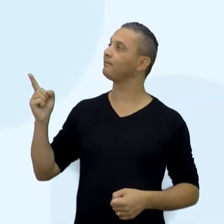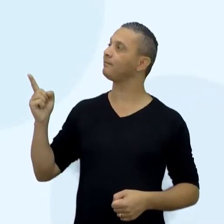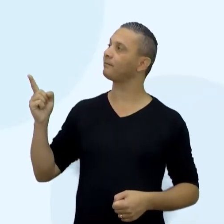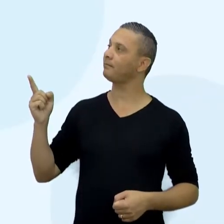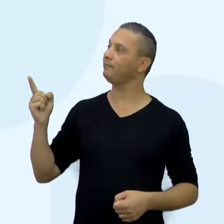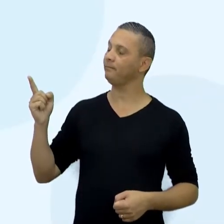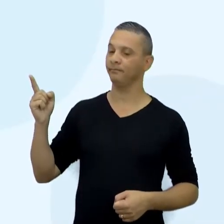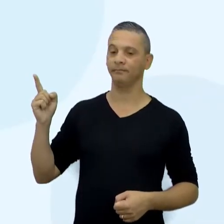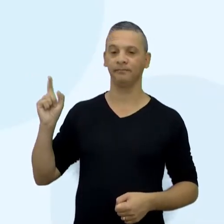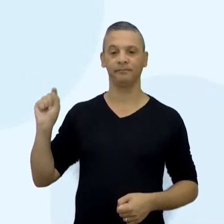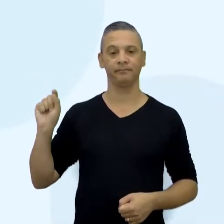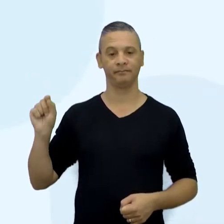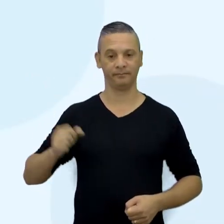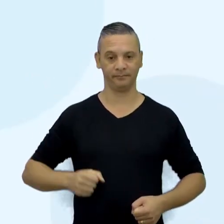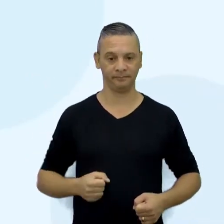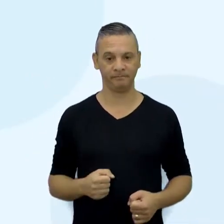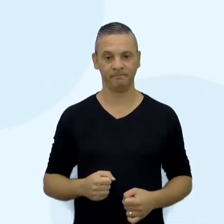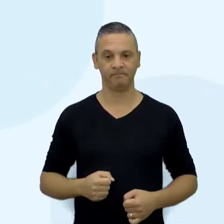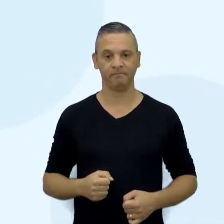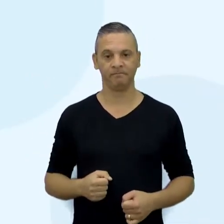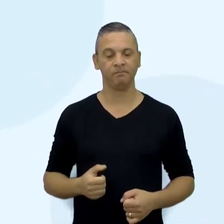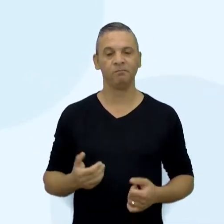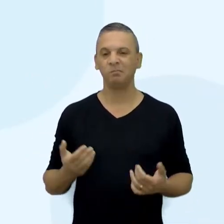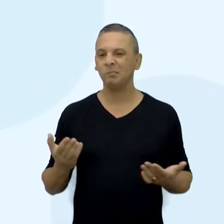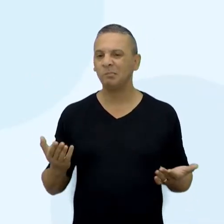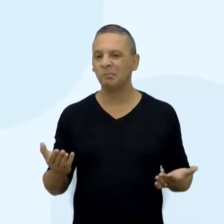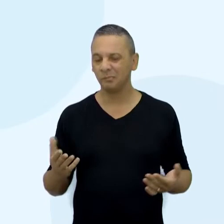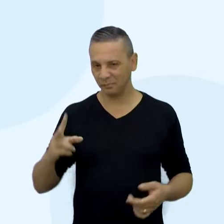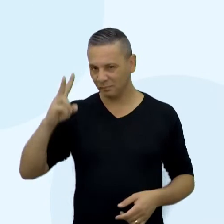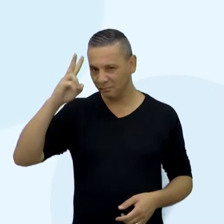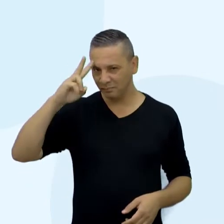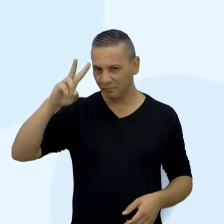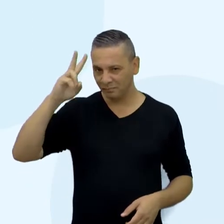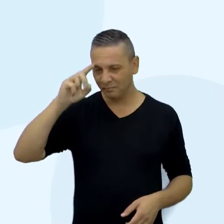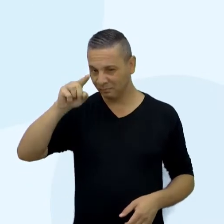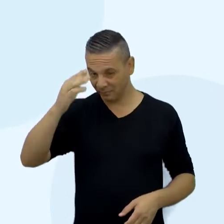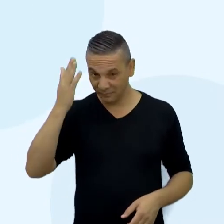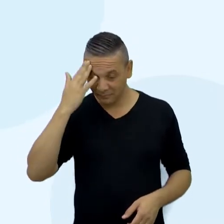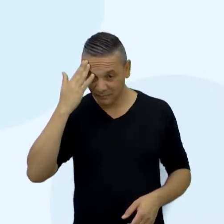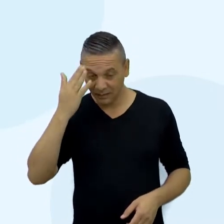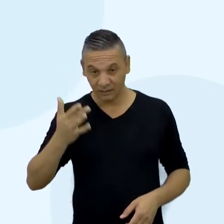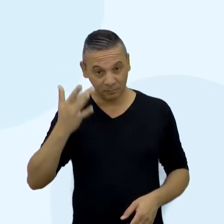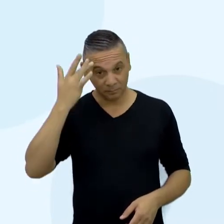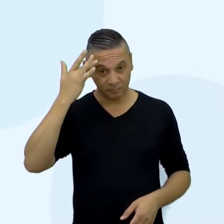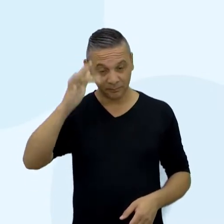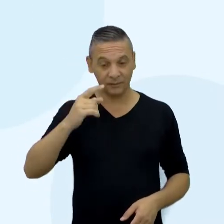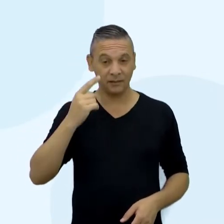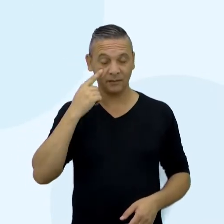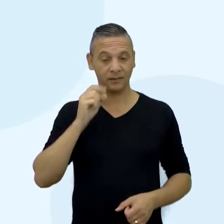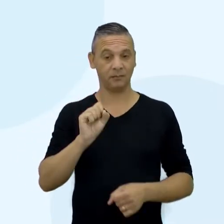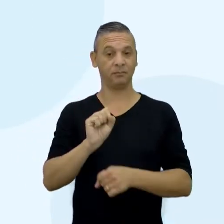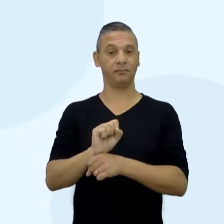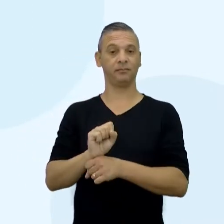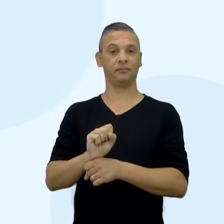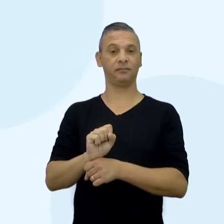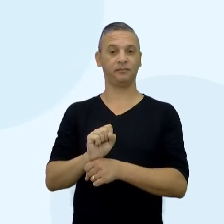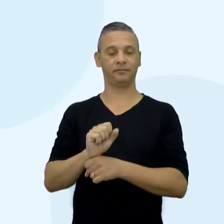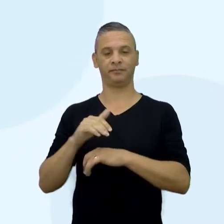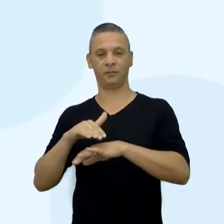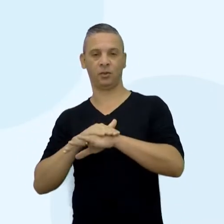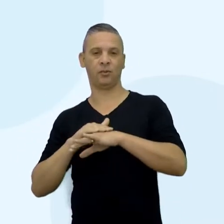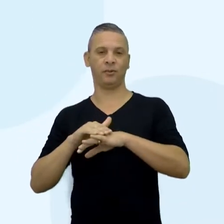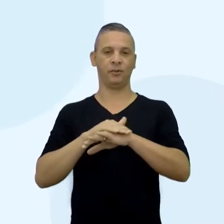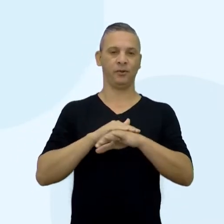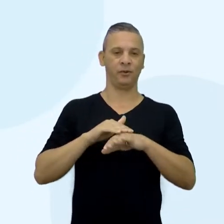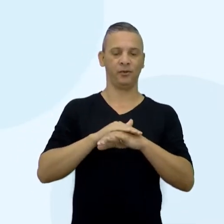content. E aí? Não sei. Lembra, eu querido falar aluno? que eu não sei do que... Faz o seguinte, querido aluno, dá uma pausa aí, debata entre vocês,